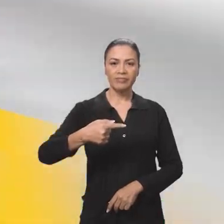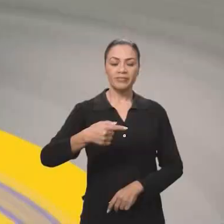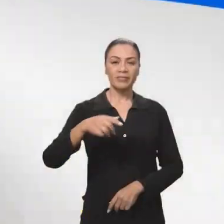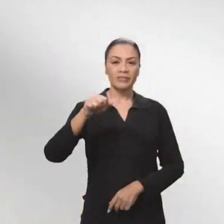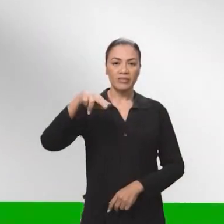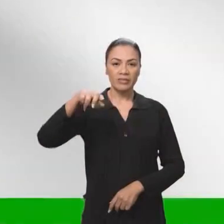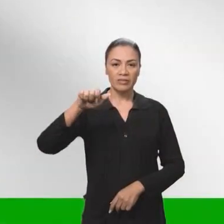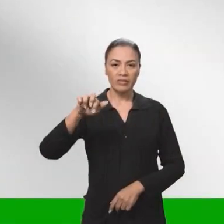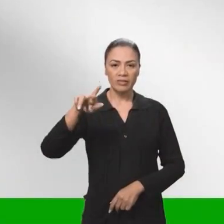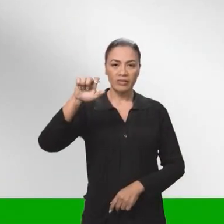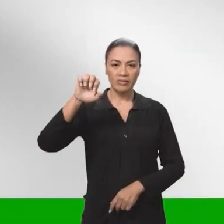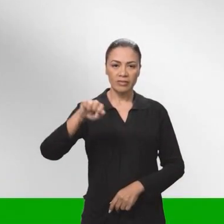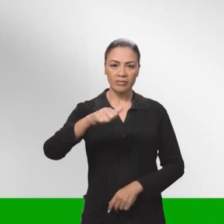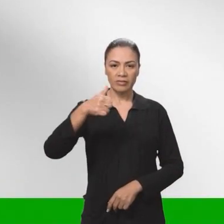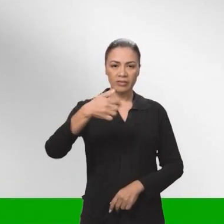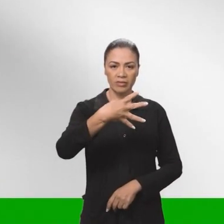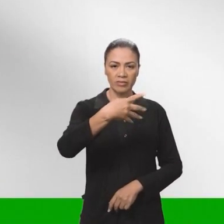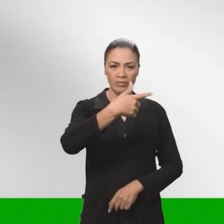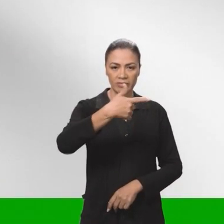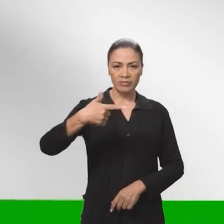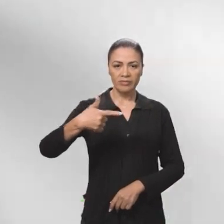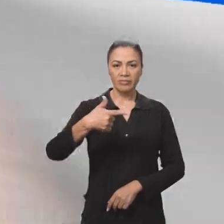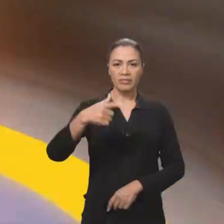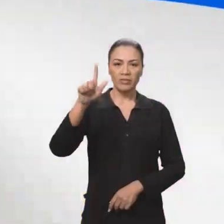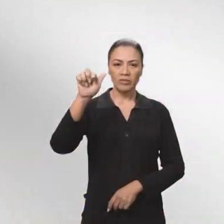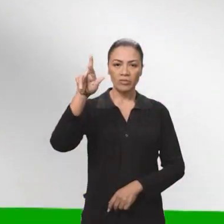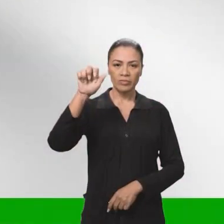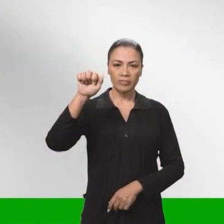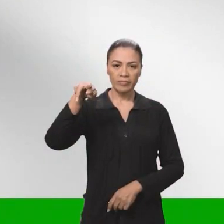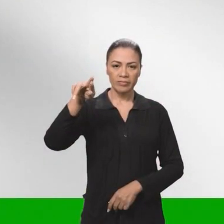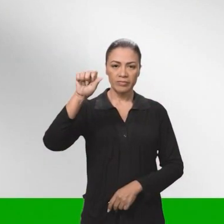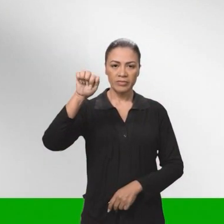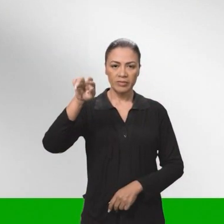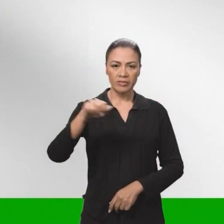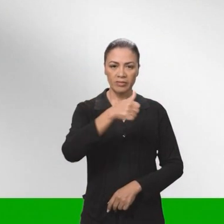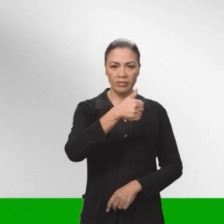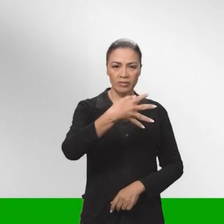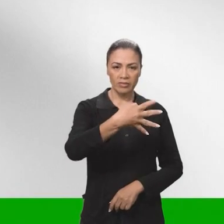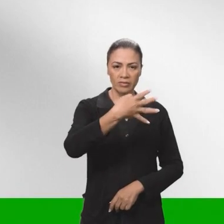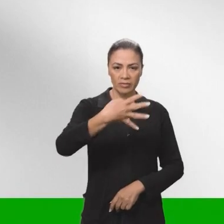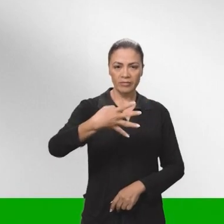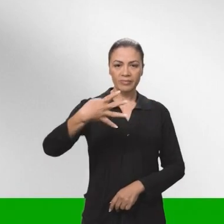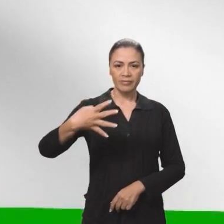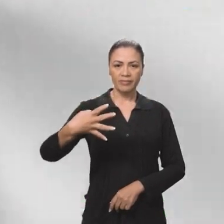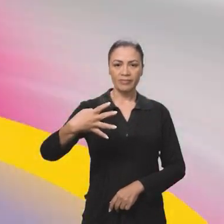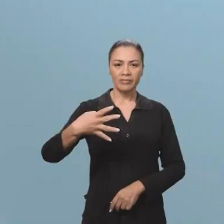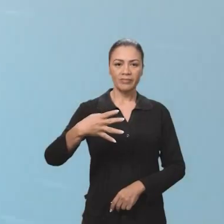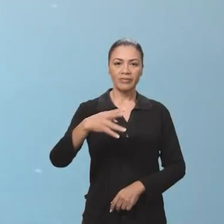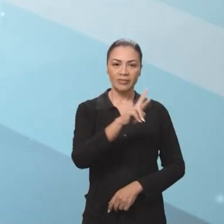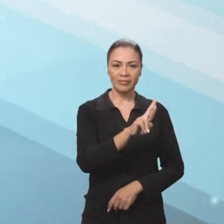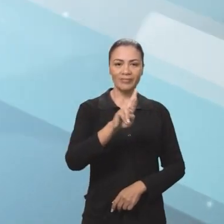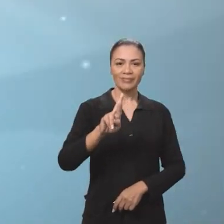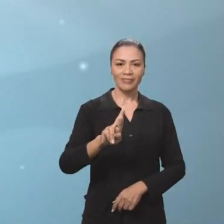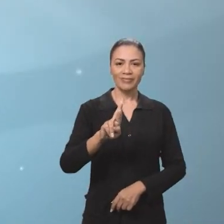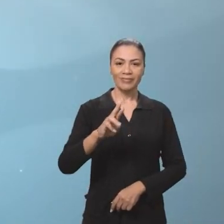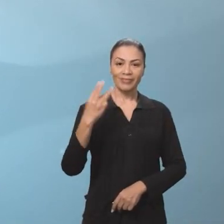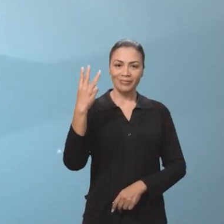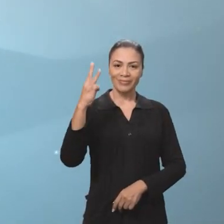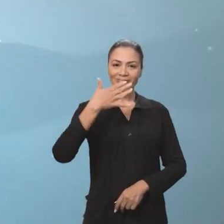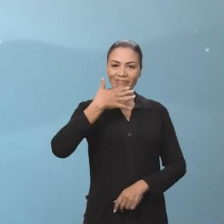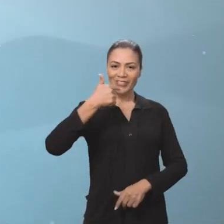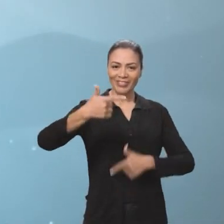1477. Ana Cléris, 1422. Luana Santos, 1444. Roberto